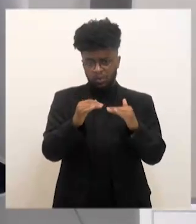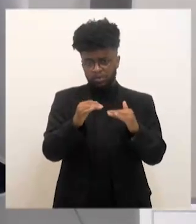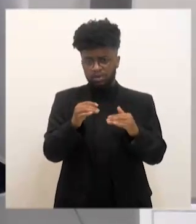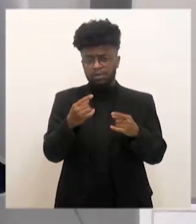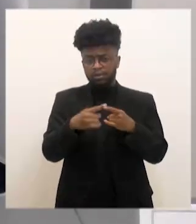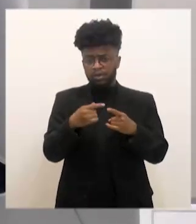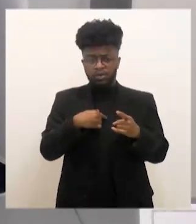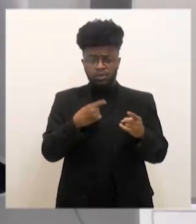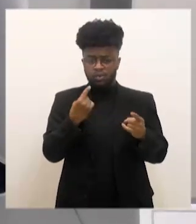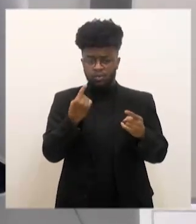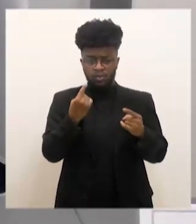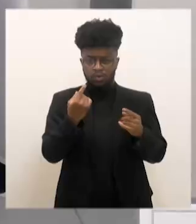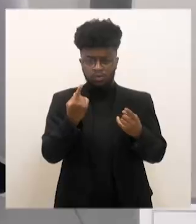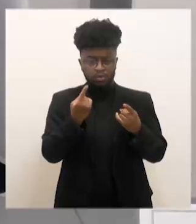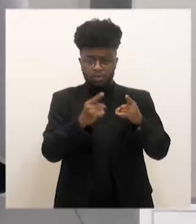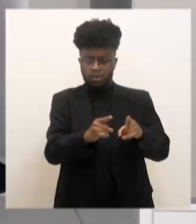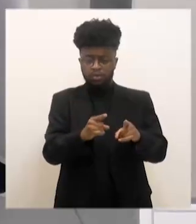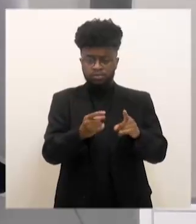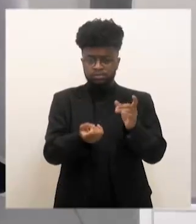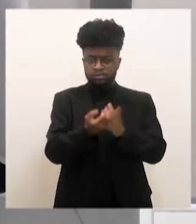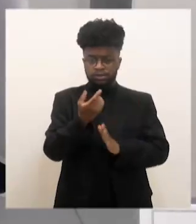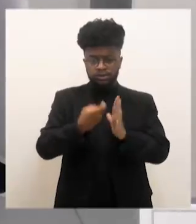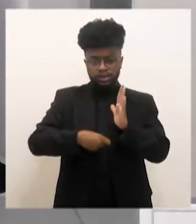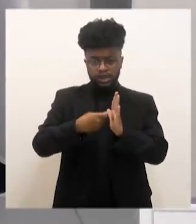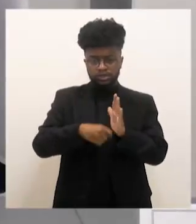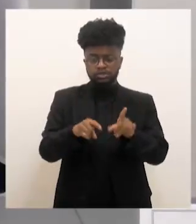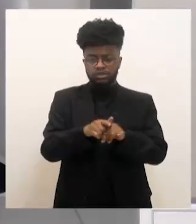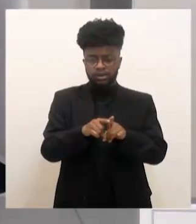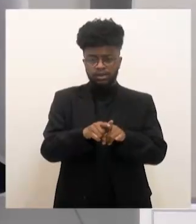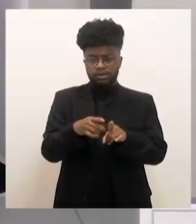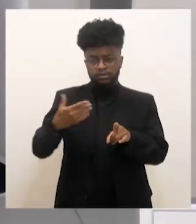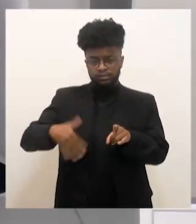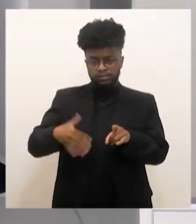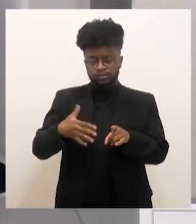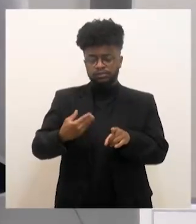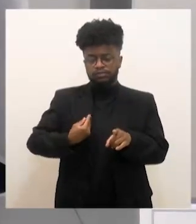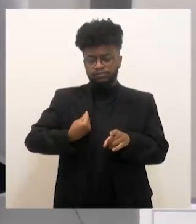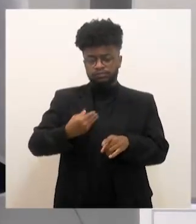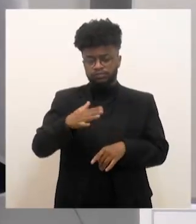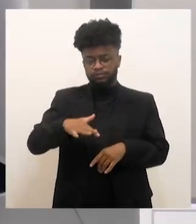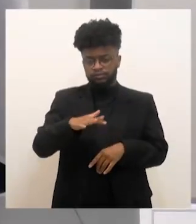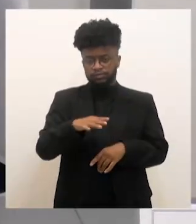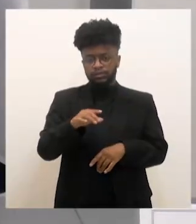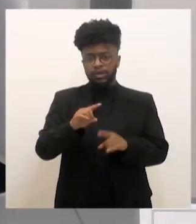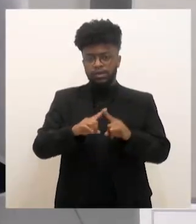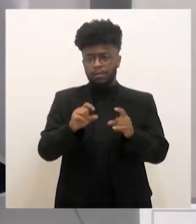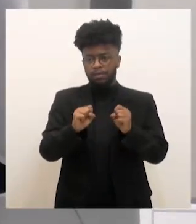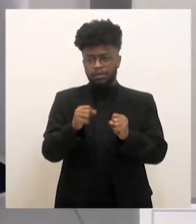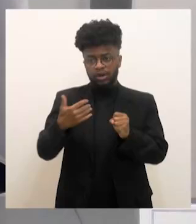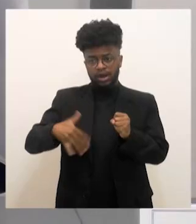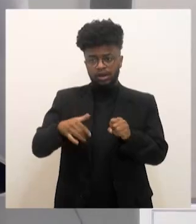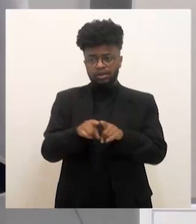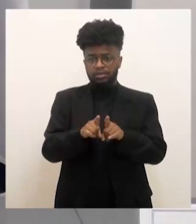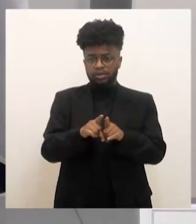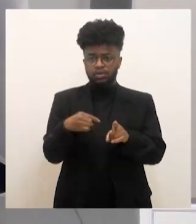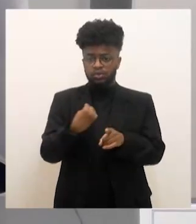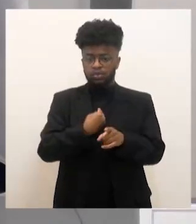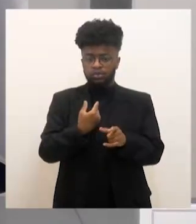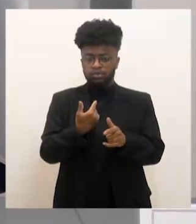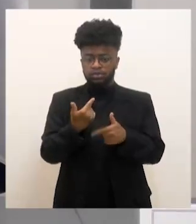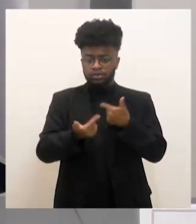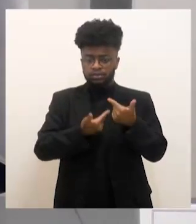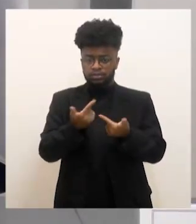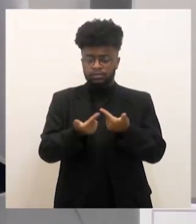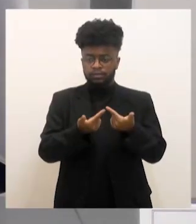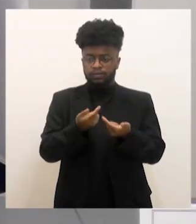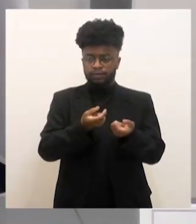à instituição de taxa, o encarecimento do custo do Rio de Janeiro, que pode, não fiz esse juízo de valor, mas pode encarecer, inclusive, a nossa atividade comercial. Presidente Amorim, Vossa Excelência